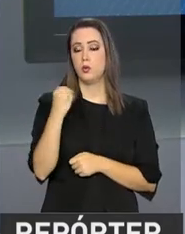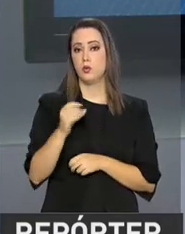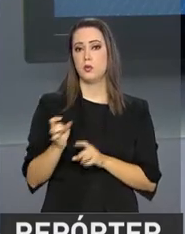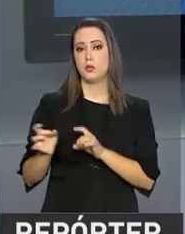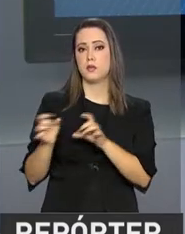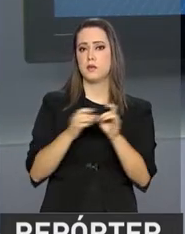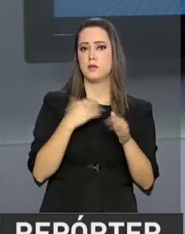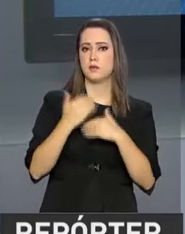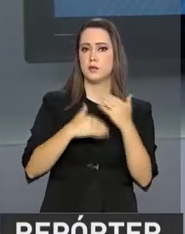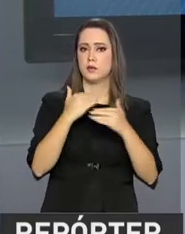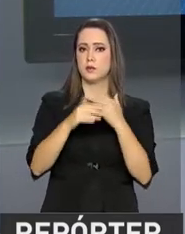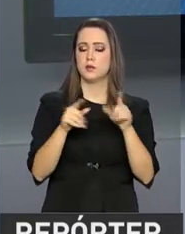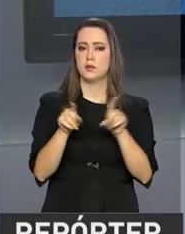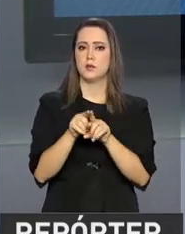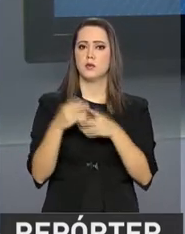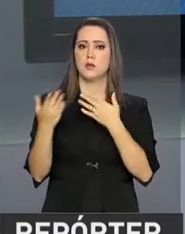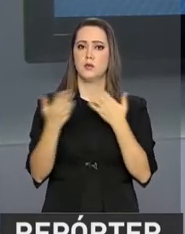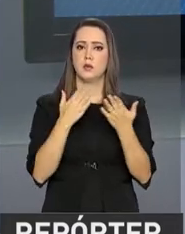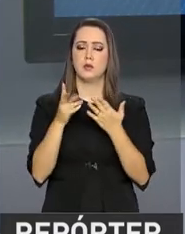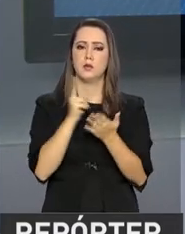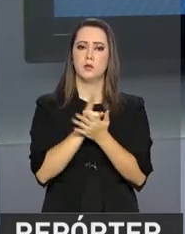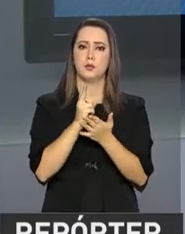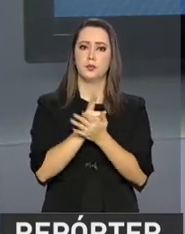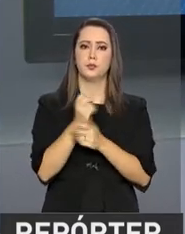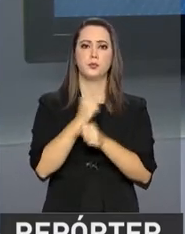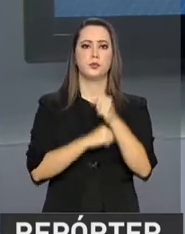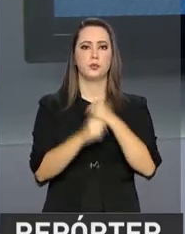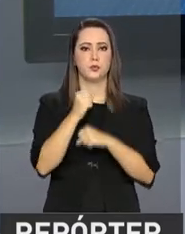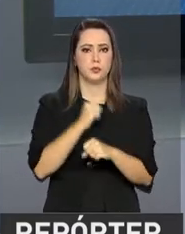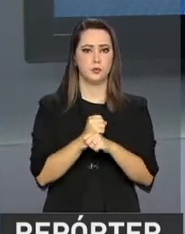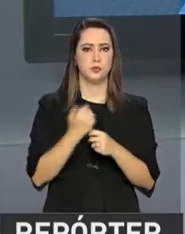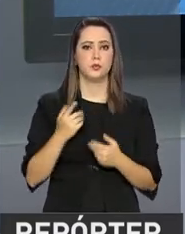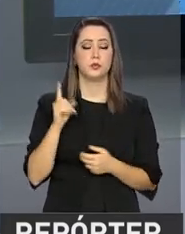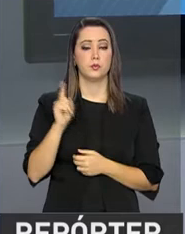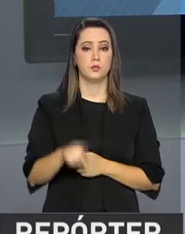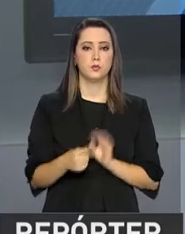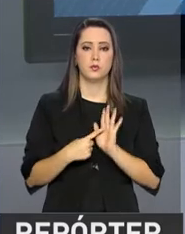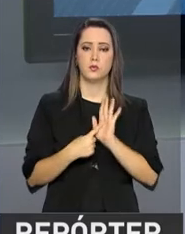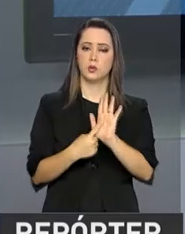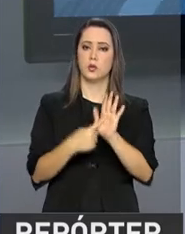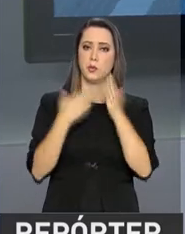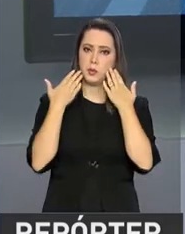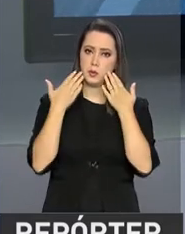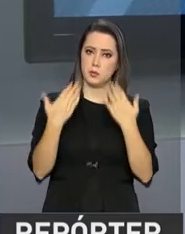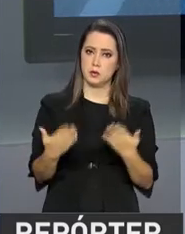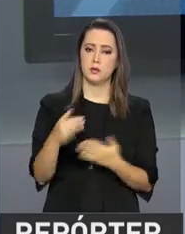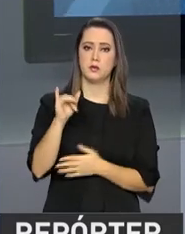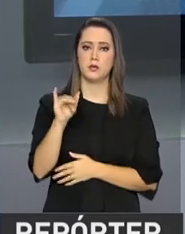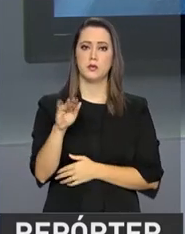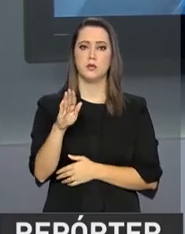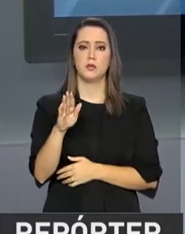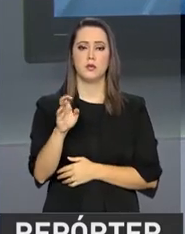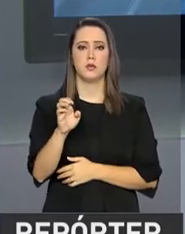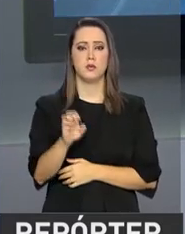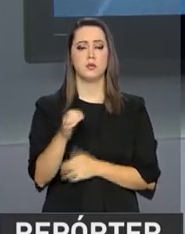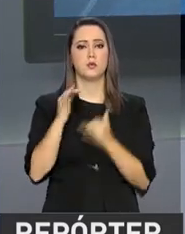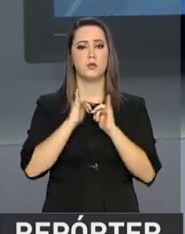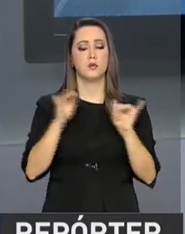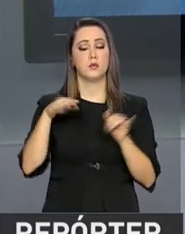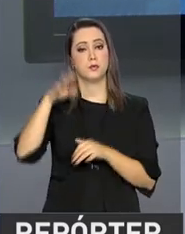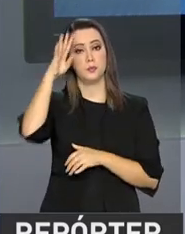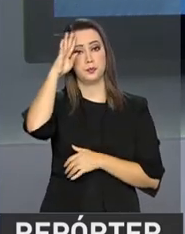no varejo cresceram em comparação ao mesmo período do ano passado é o que mostra pesquisa do ibge divulgada nesta